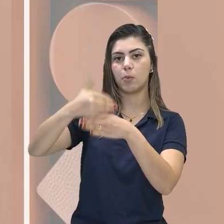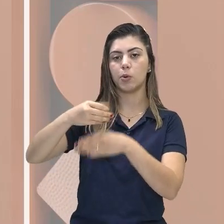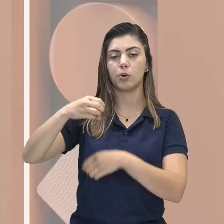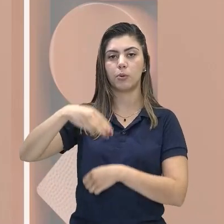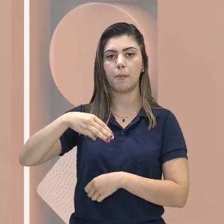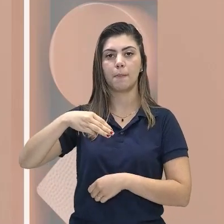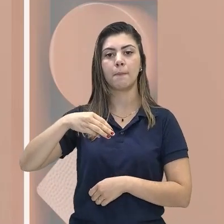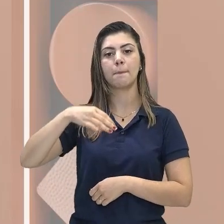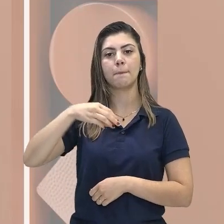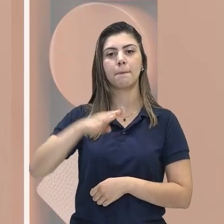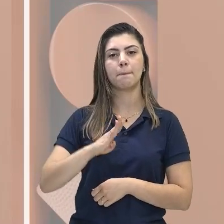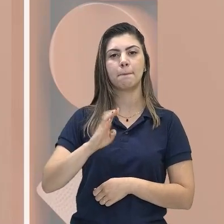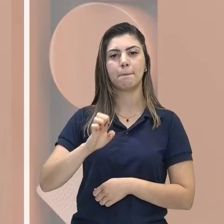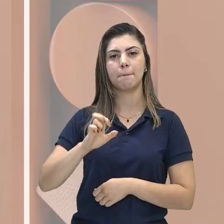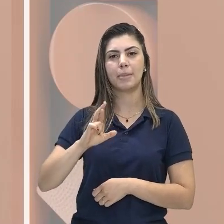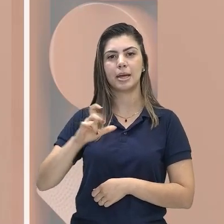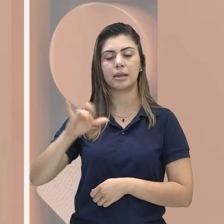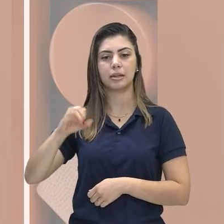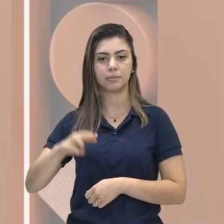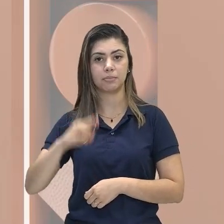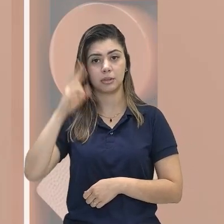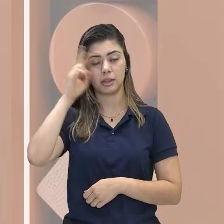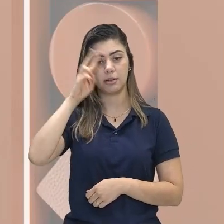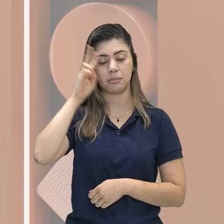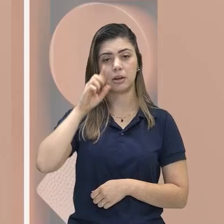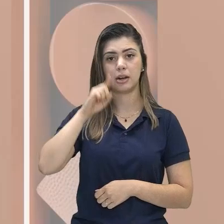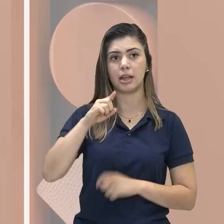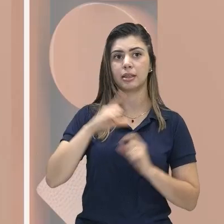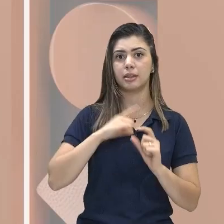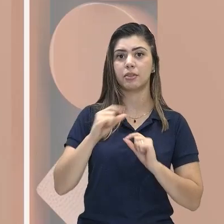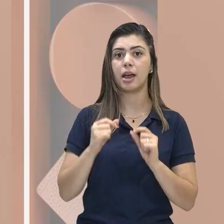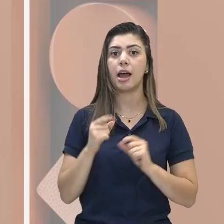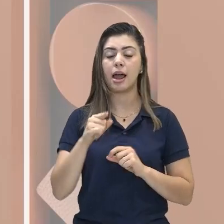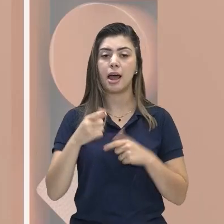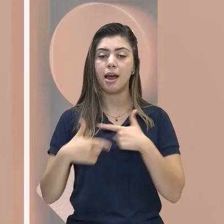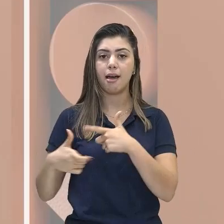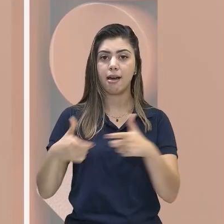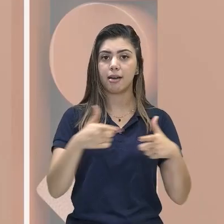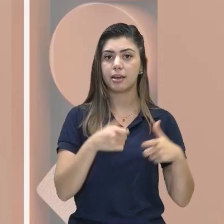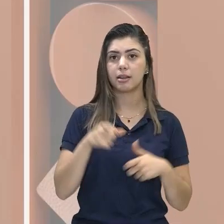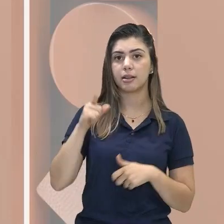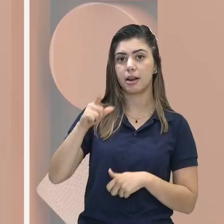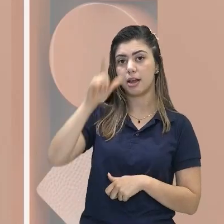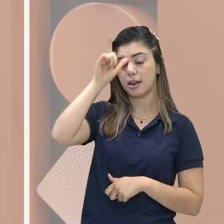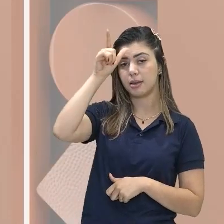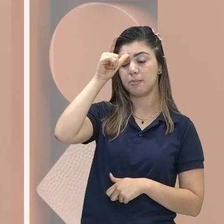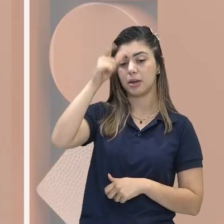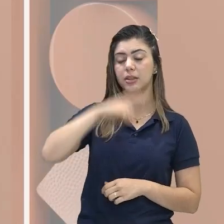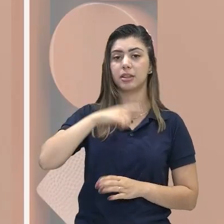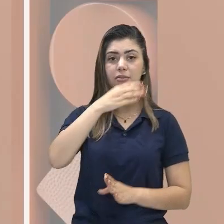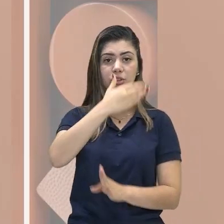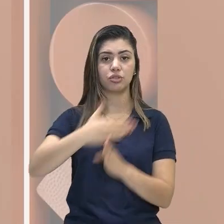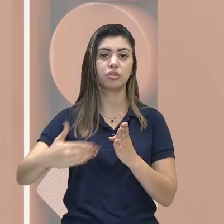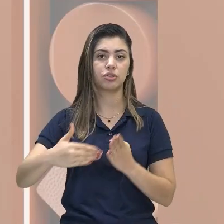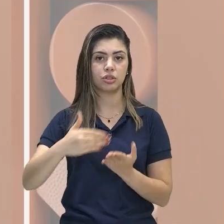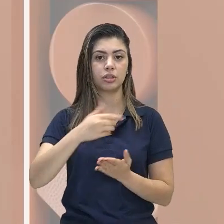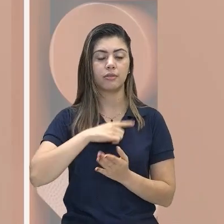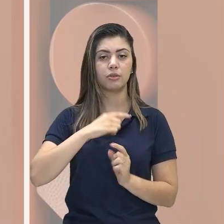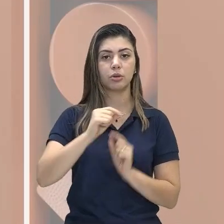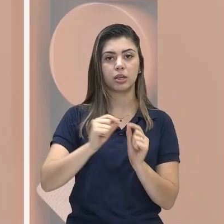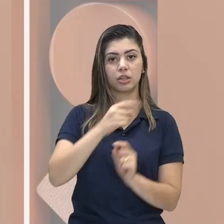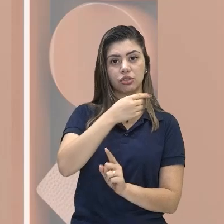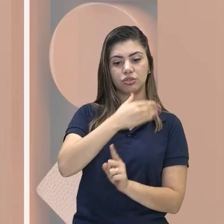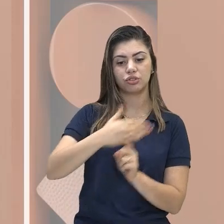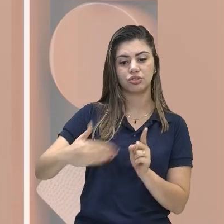Guerra Mundial, a Alemanha ela foi dividida em 4 zonas de influência, entre os países